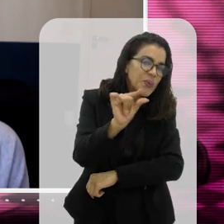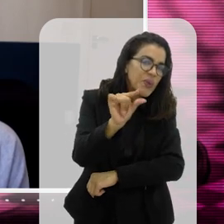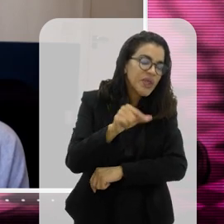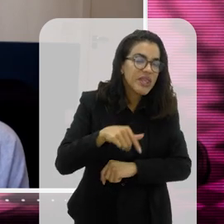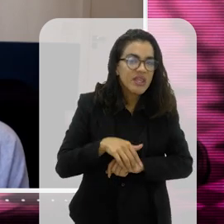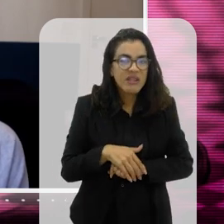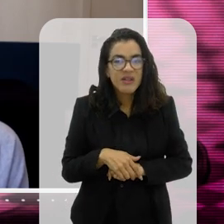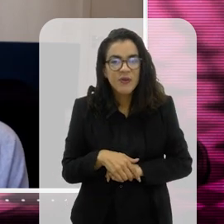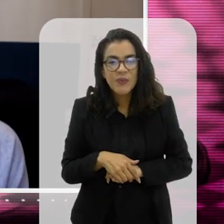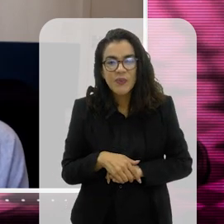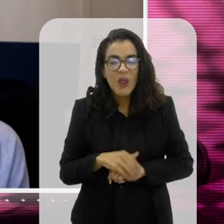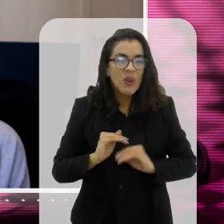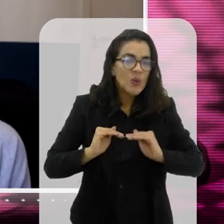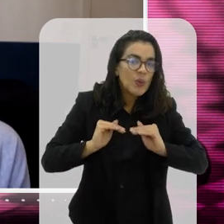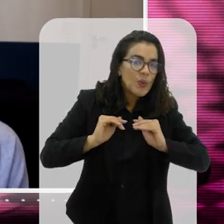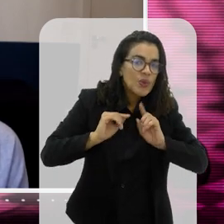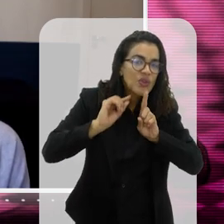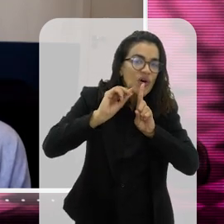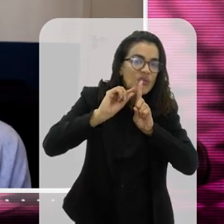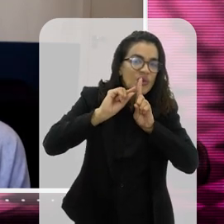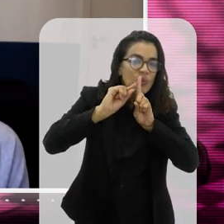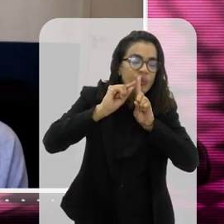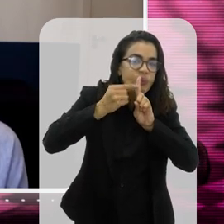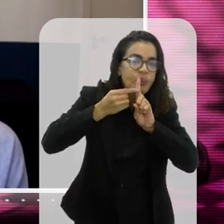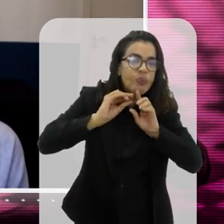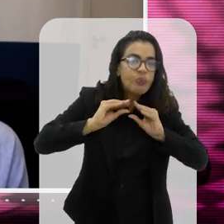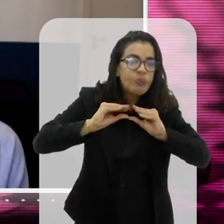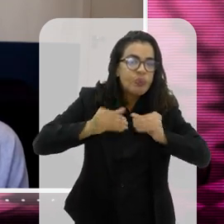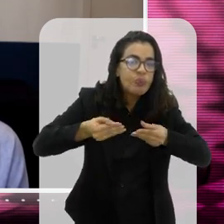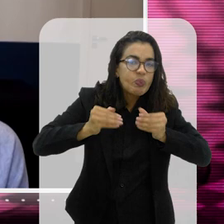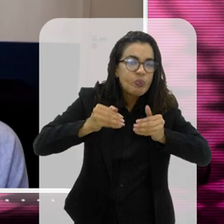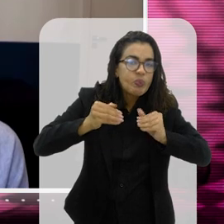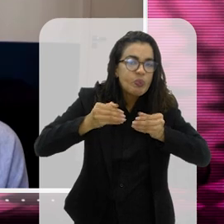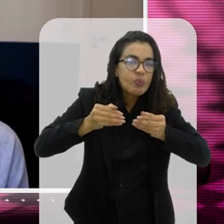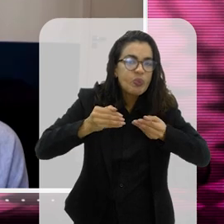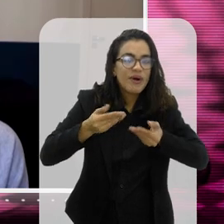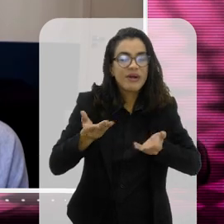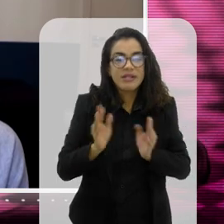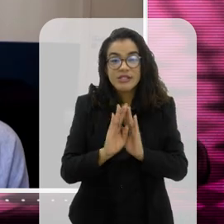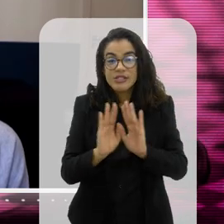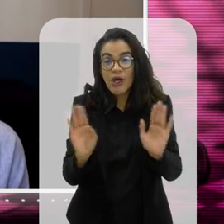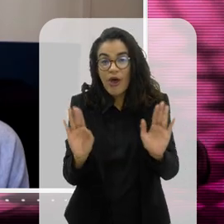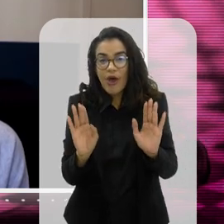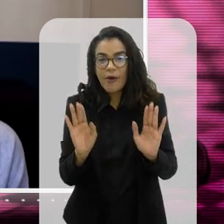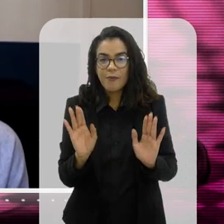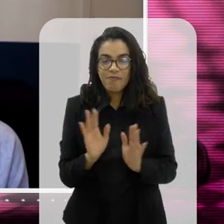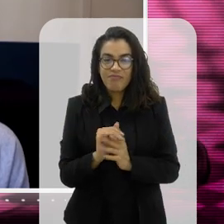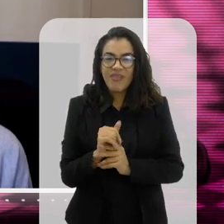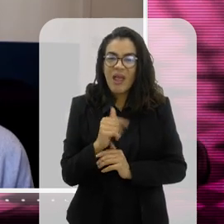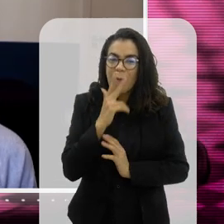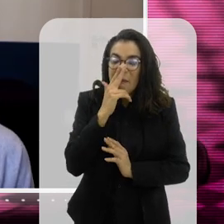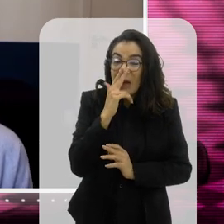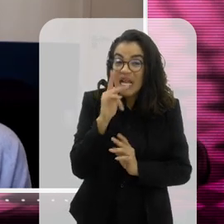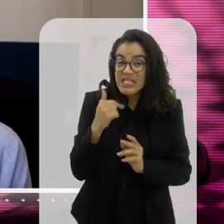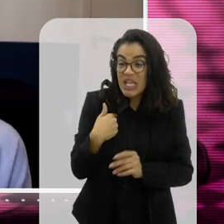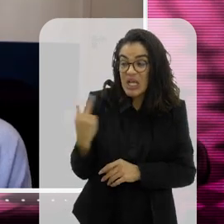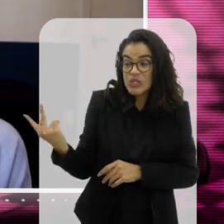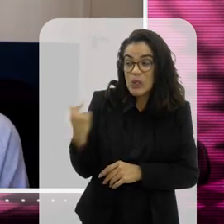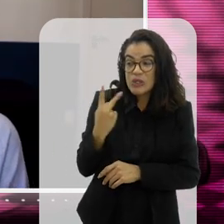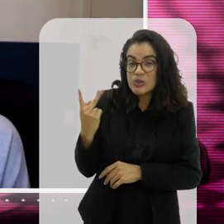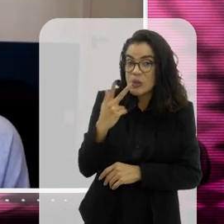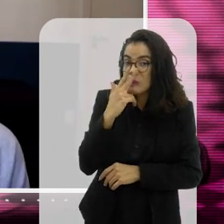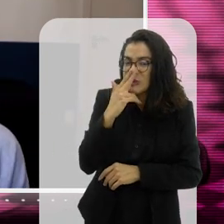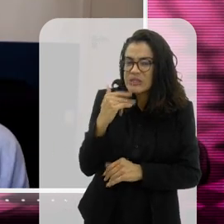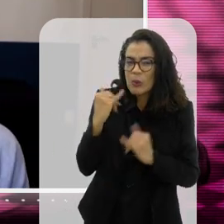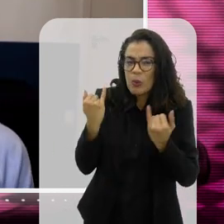eu engordei um pouquinho, sabe? A E ele tá barriguinha, talvez a bem. barriguinha. É, tô com uma barriguinha um pouquinho grande, né, amor? Acho que a gente precisa fazer uma